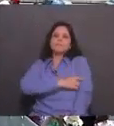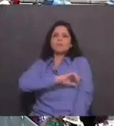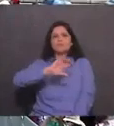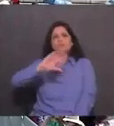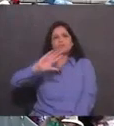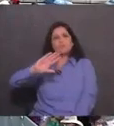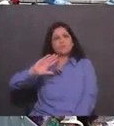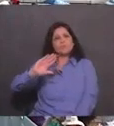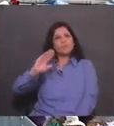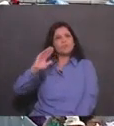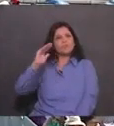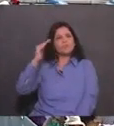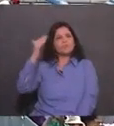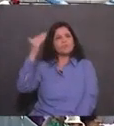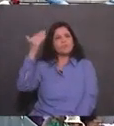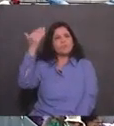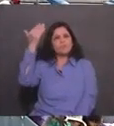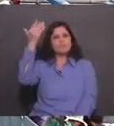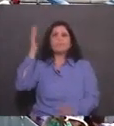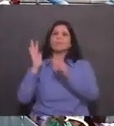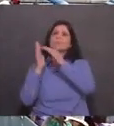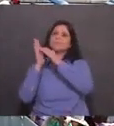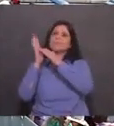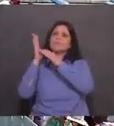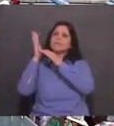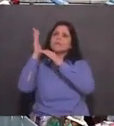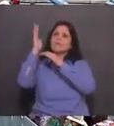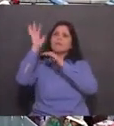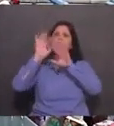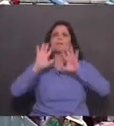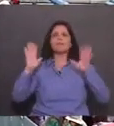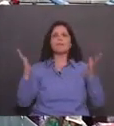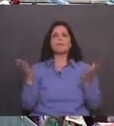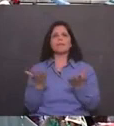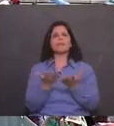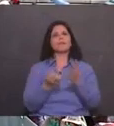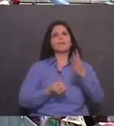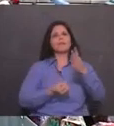omnipotentem, factorem caeli et terrae,